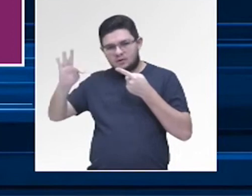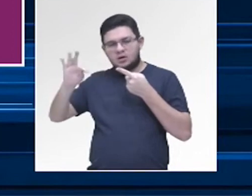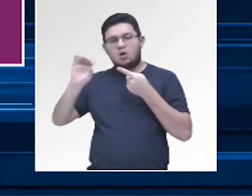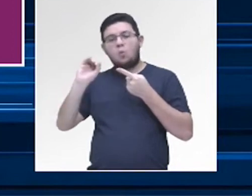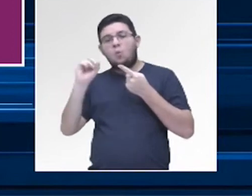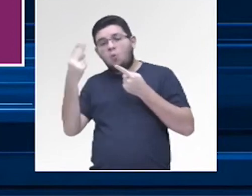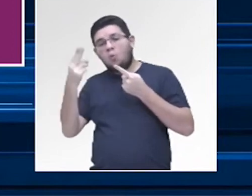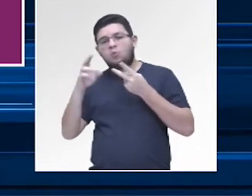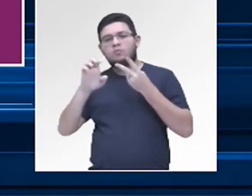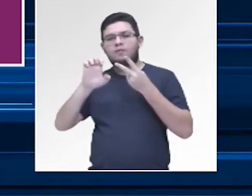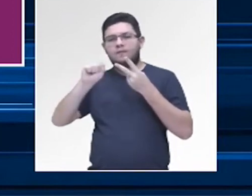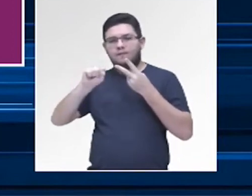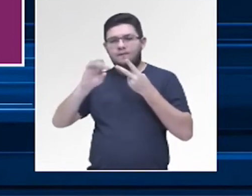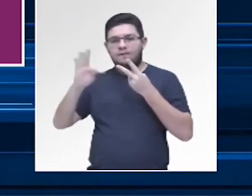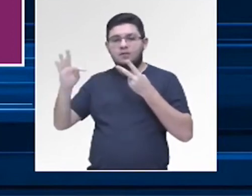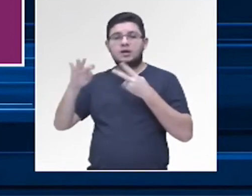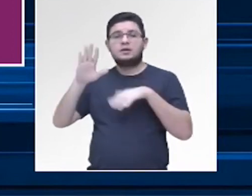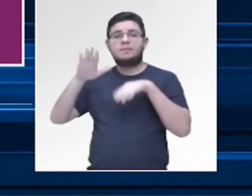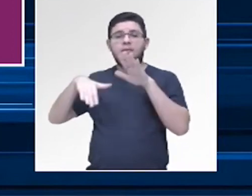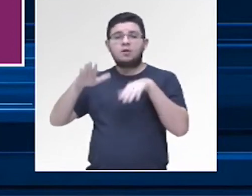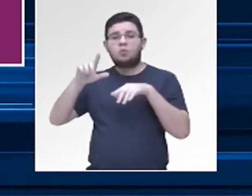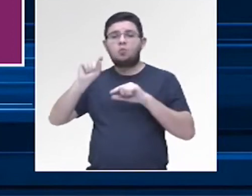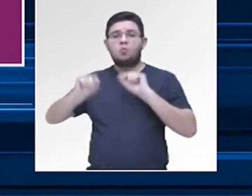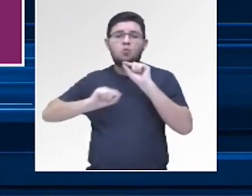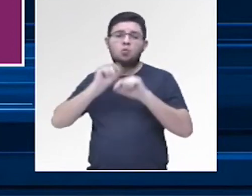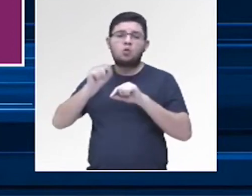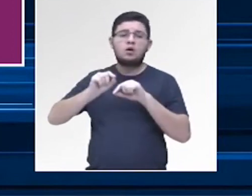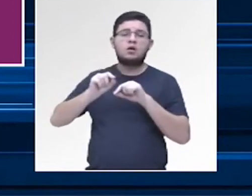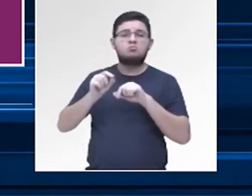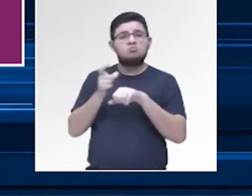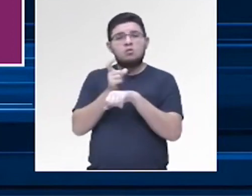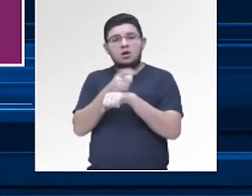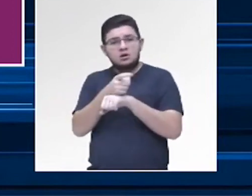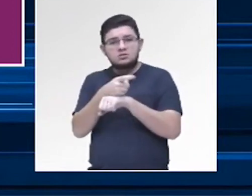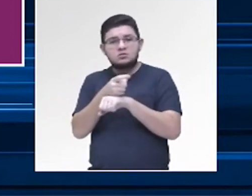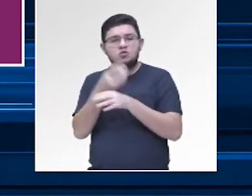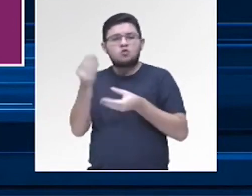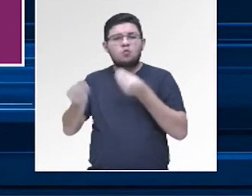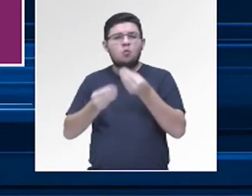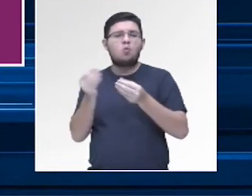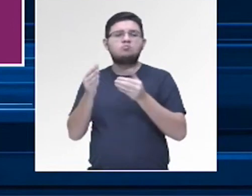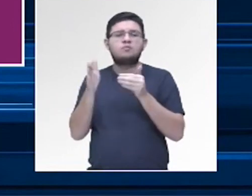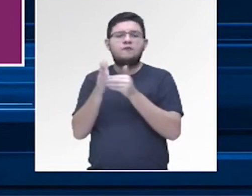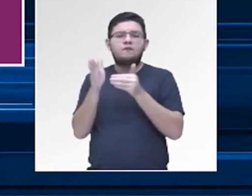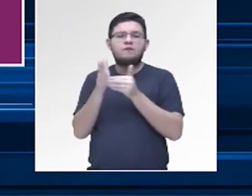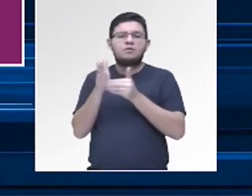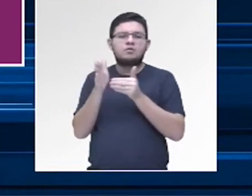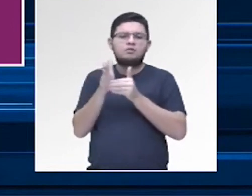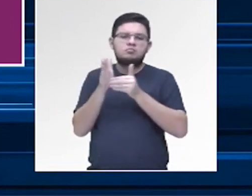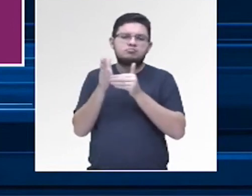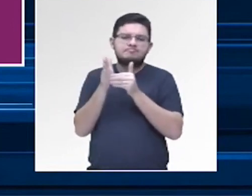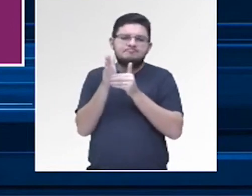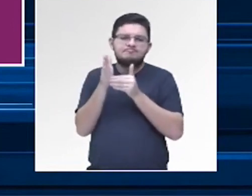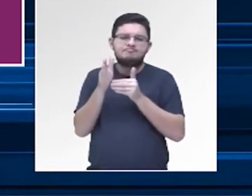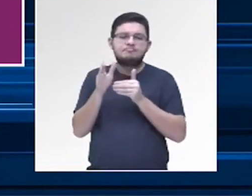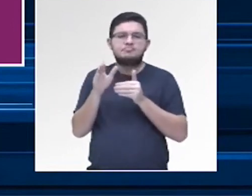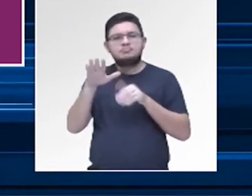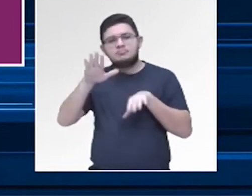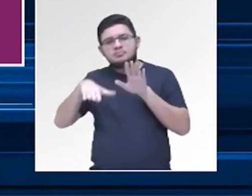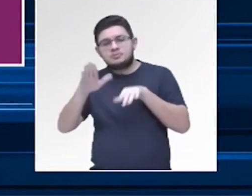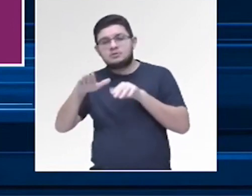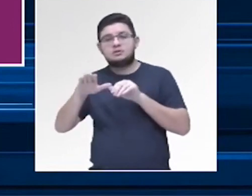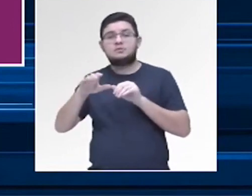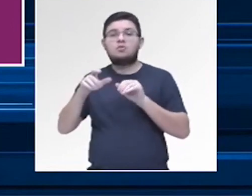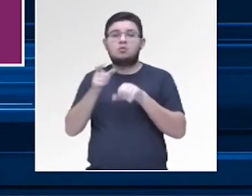EST, dependendo de como esse adjetivo termina. Tá? Quando eu tenho um adjetivo terminado já